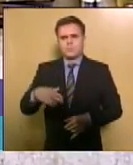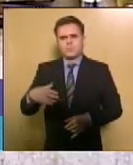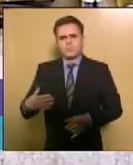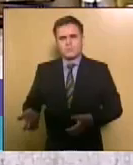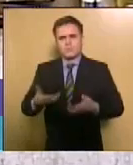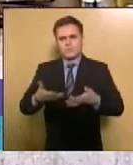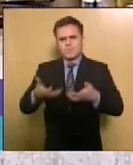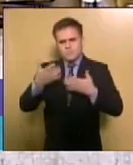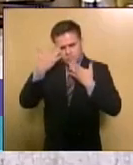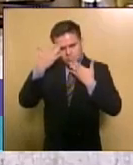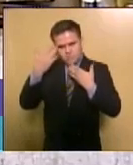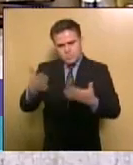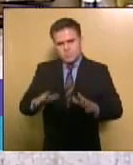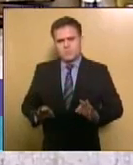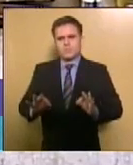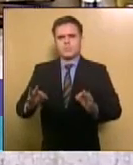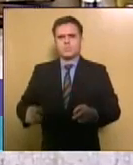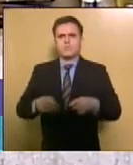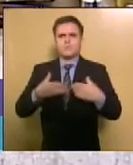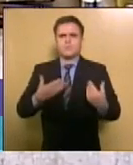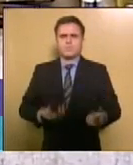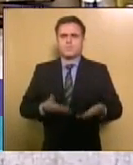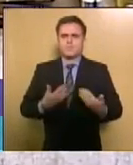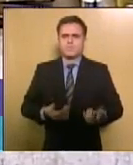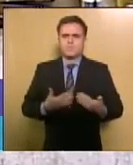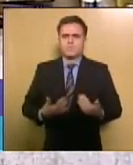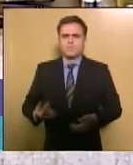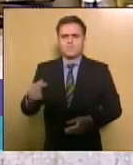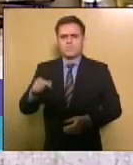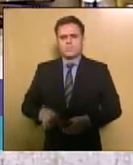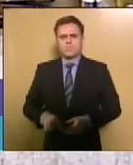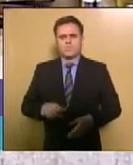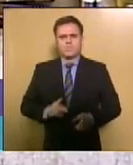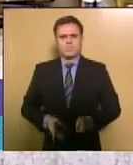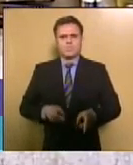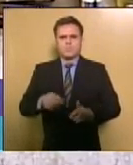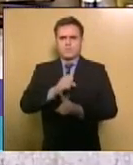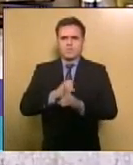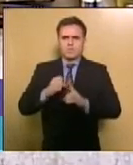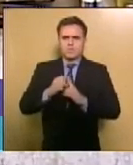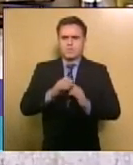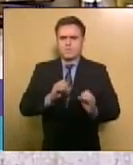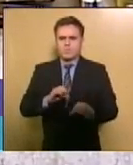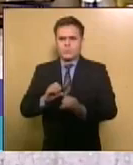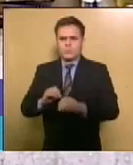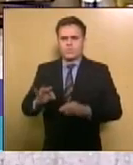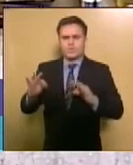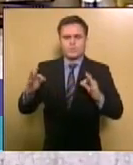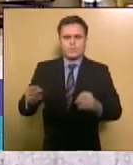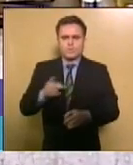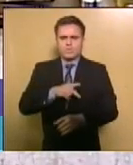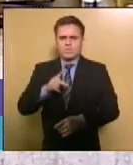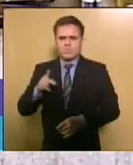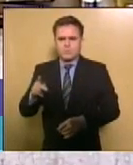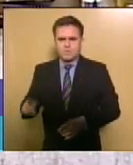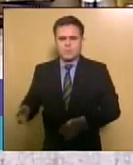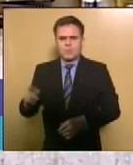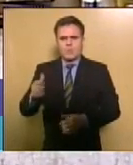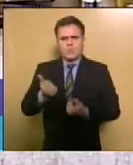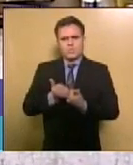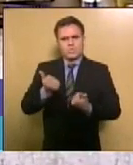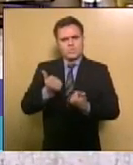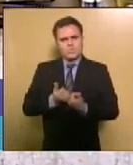agradecer todos os jovens que estão so metida socio educativa todos os educadores os agentes